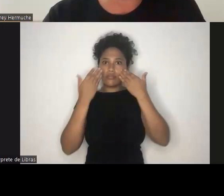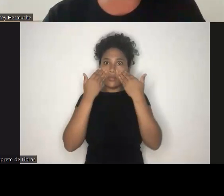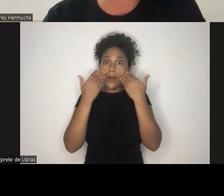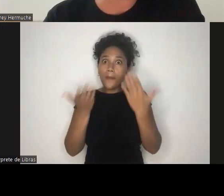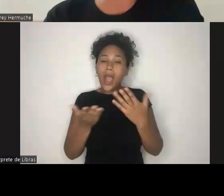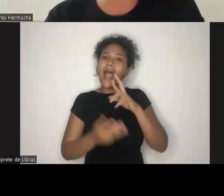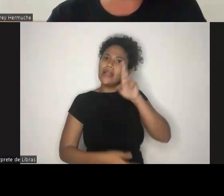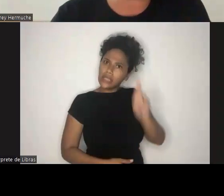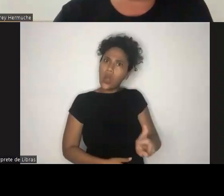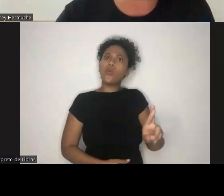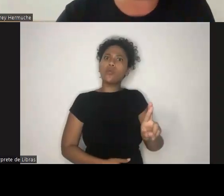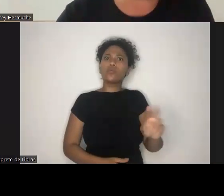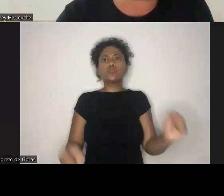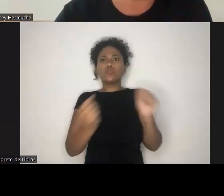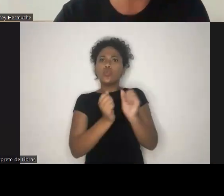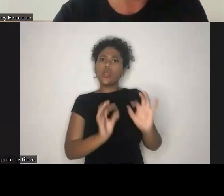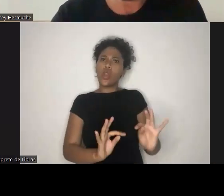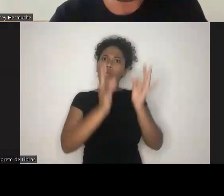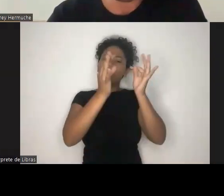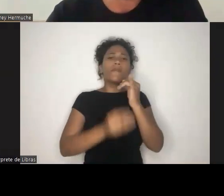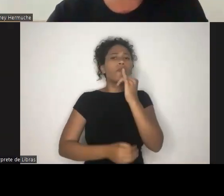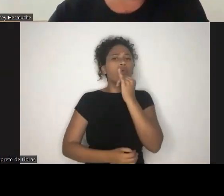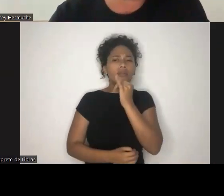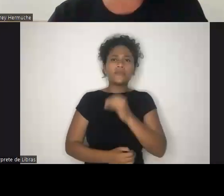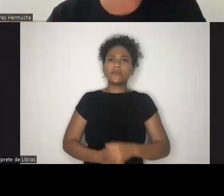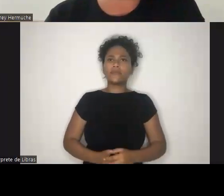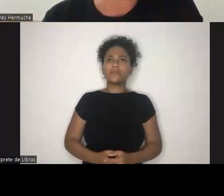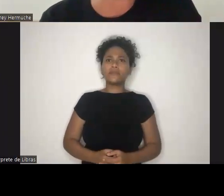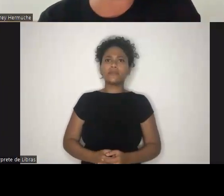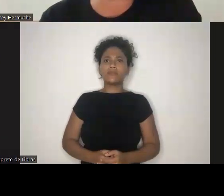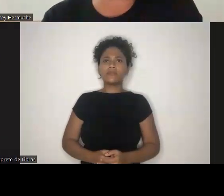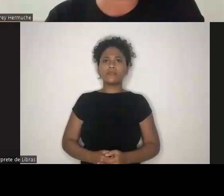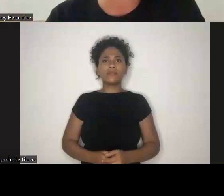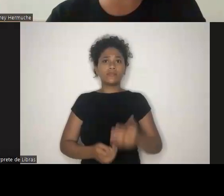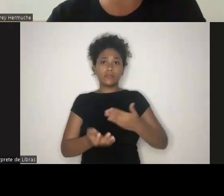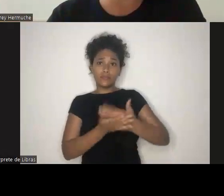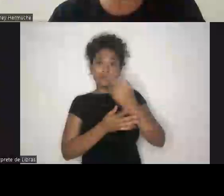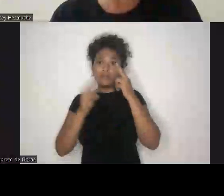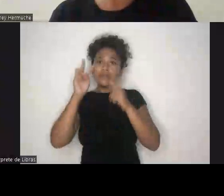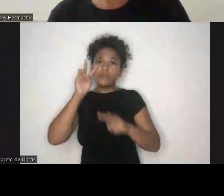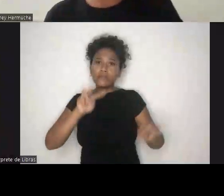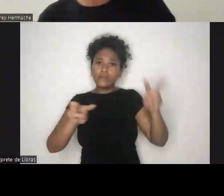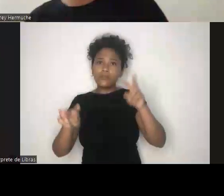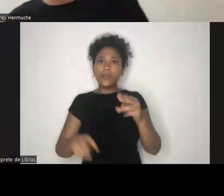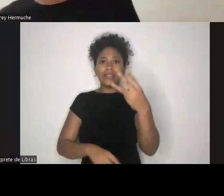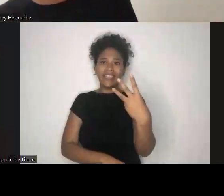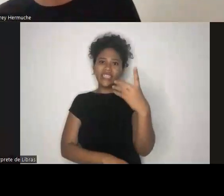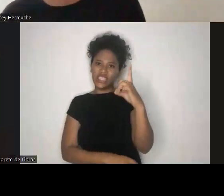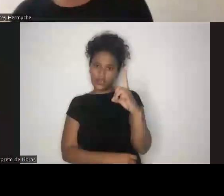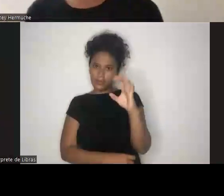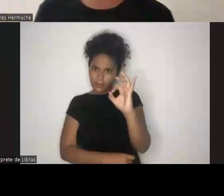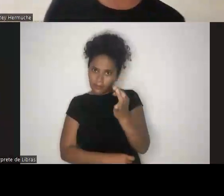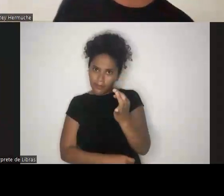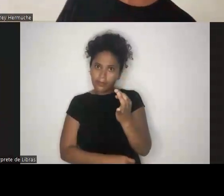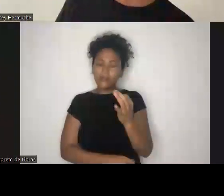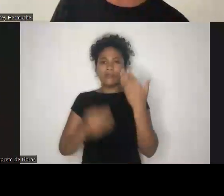com tecnologias então por exemplo aqui se começa assim uma visualização de um 3D né como a gente Está